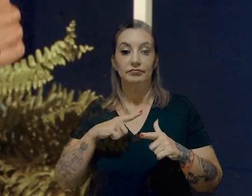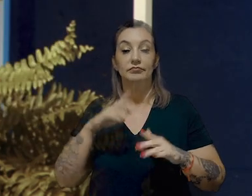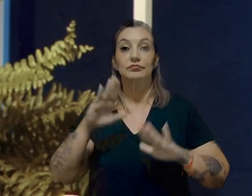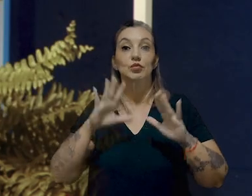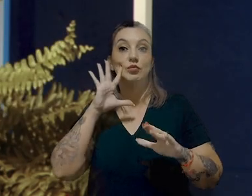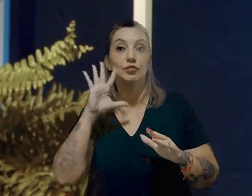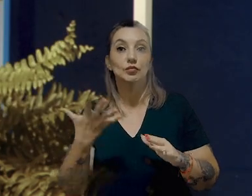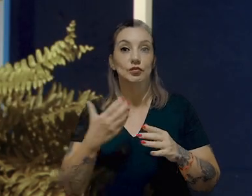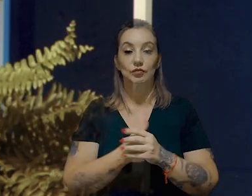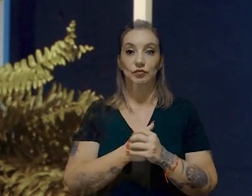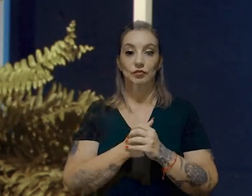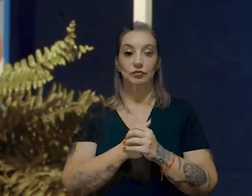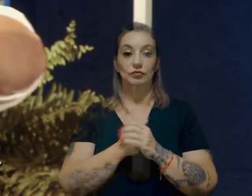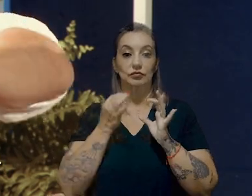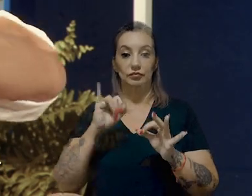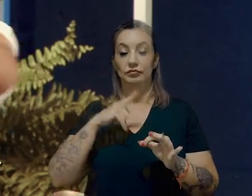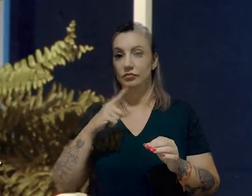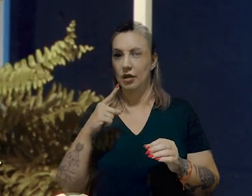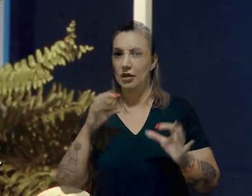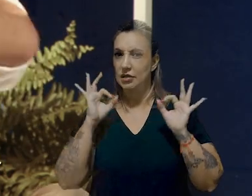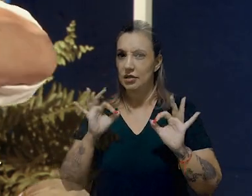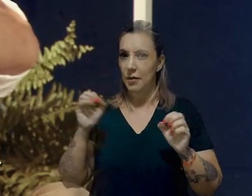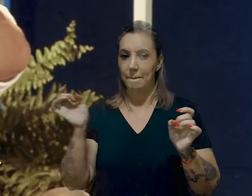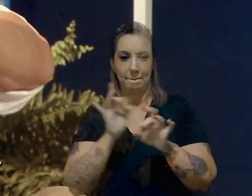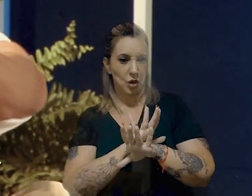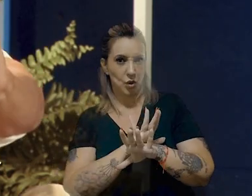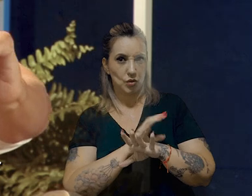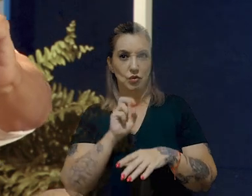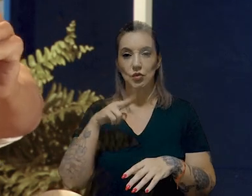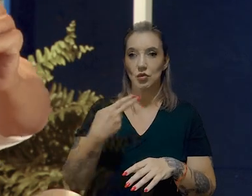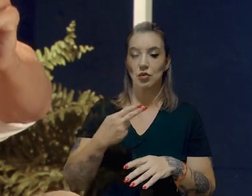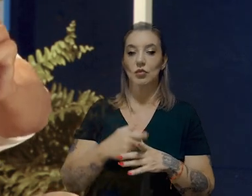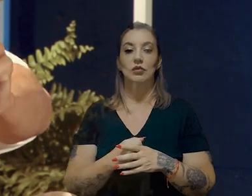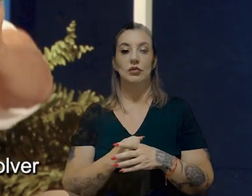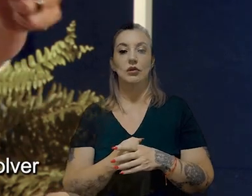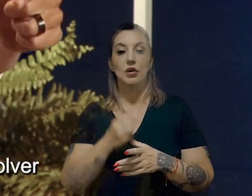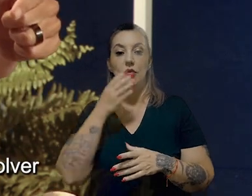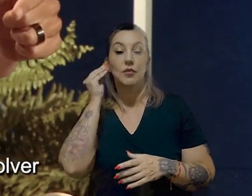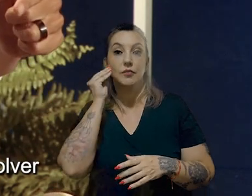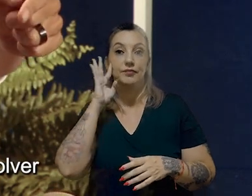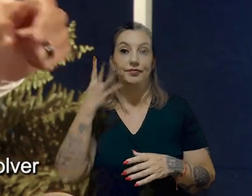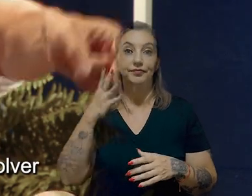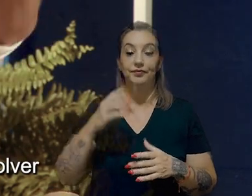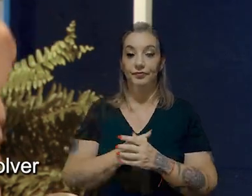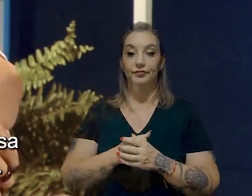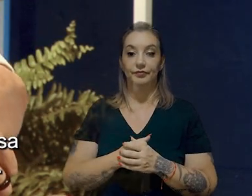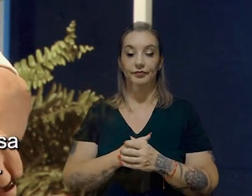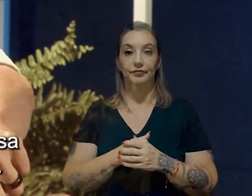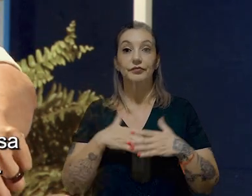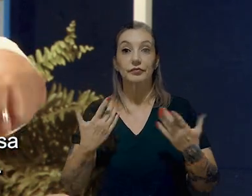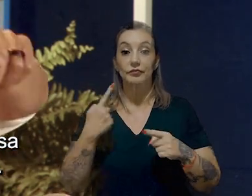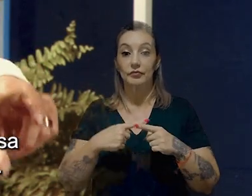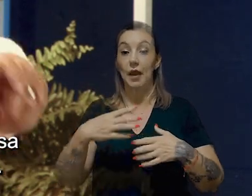tem ali Talvez uma solução se ela tiver madura se ela tiver pronta ou se ela tiver eh tiver uma boa chance de acontecer e resolver